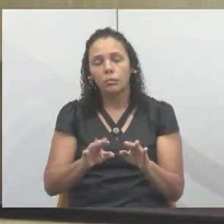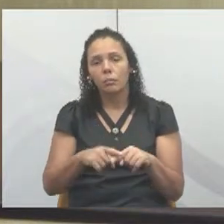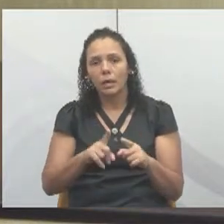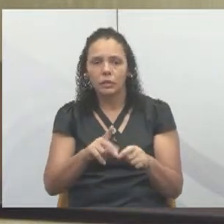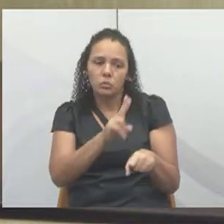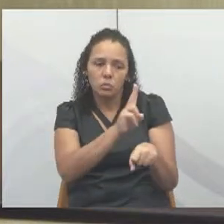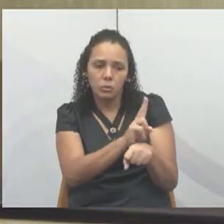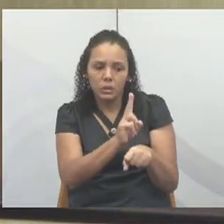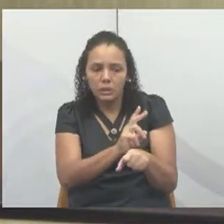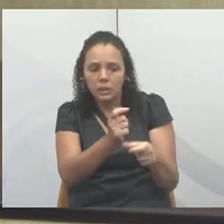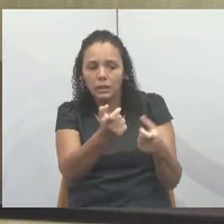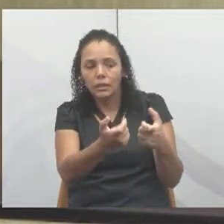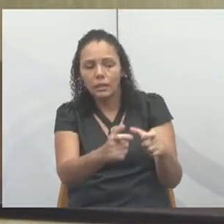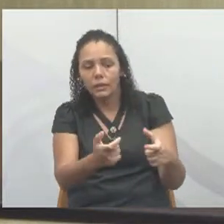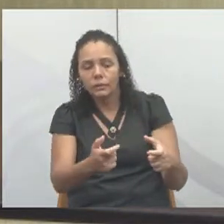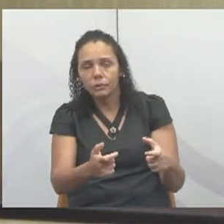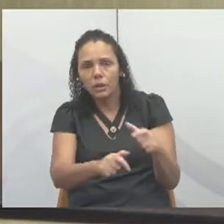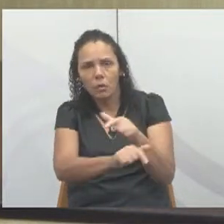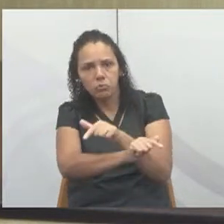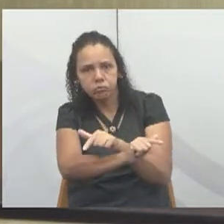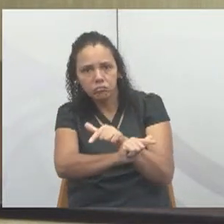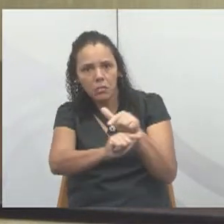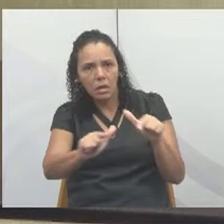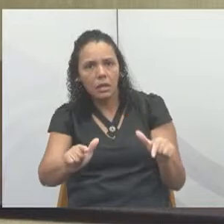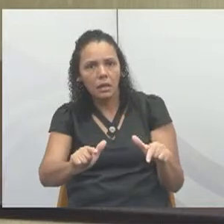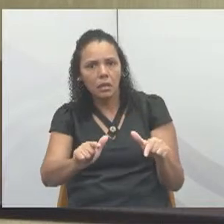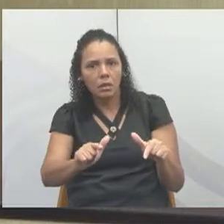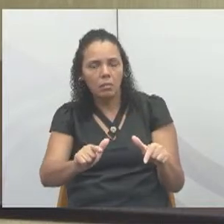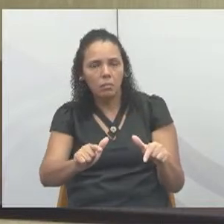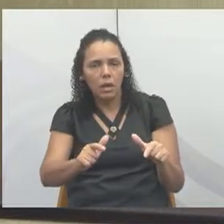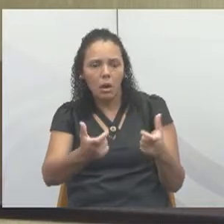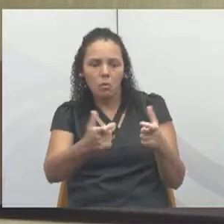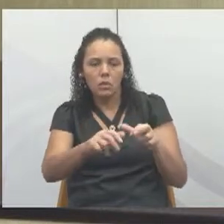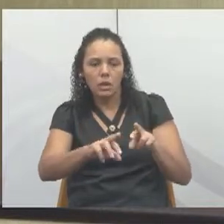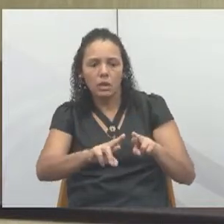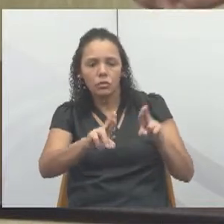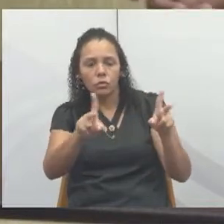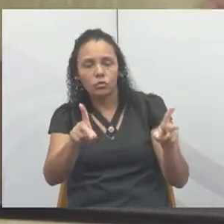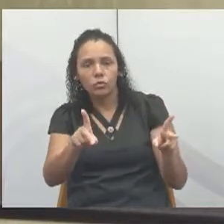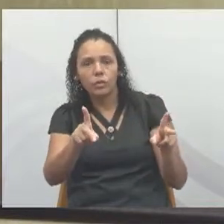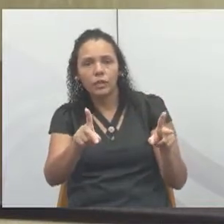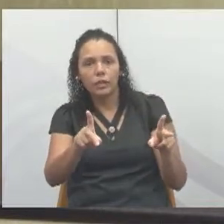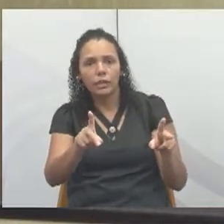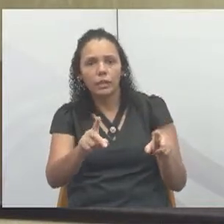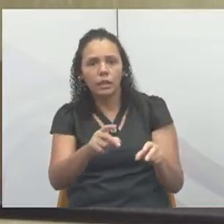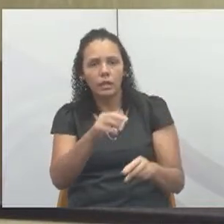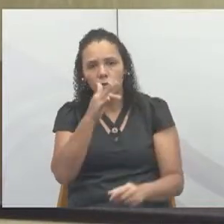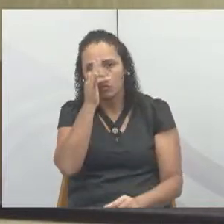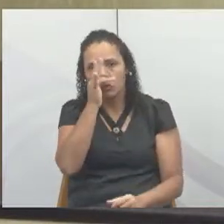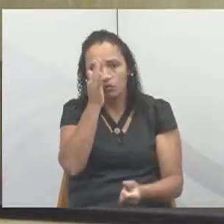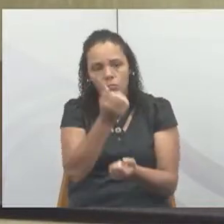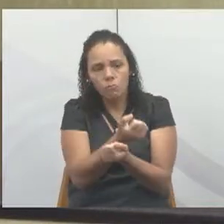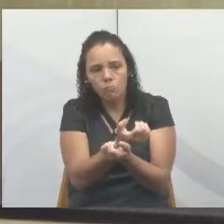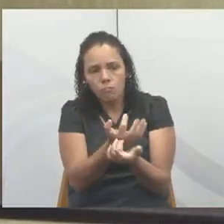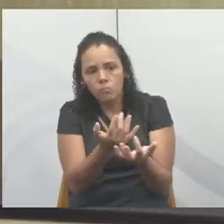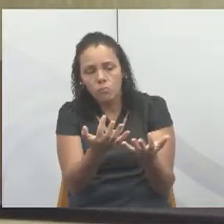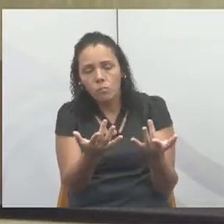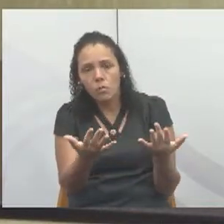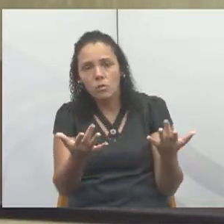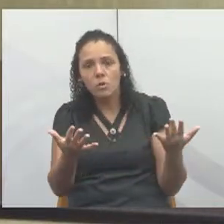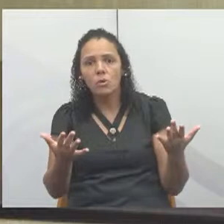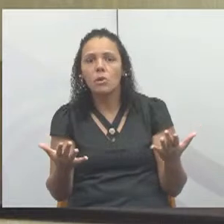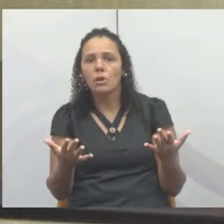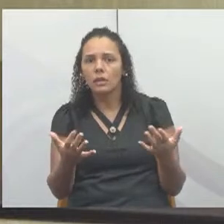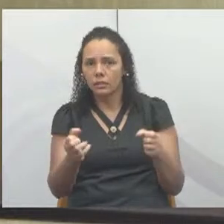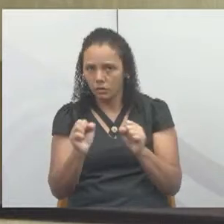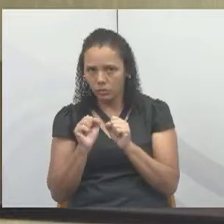aquele local, né, bem diferenciado, porque um sistema de jardinagem melhor no centro da cidade,